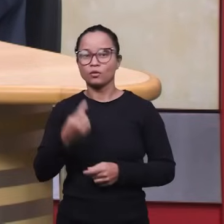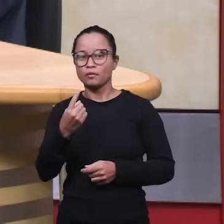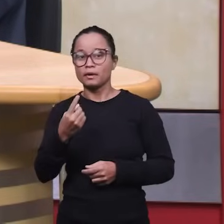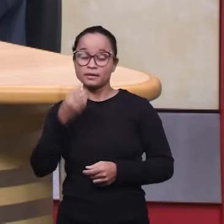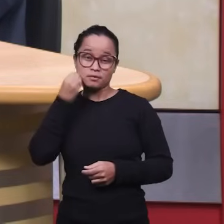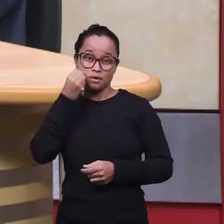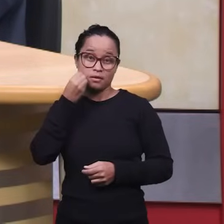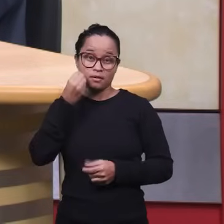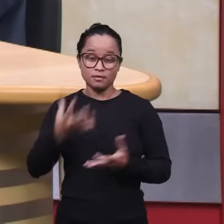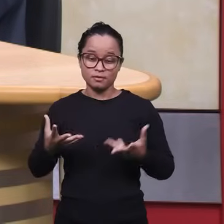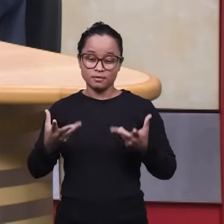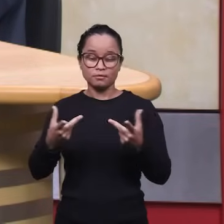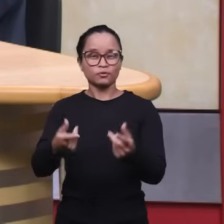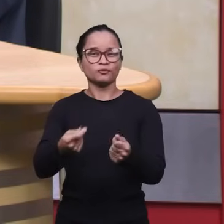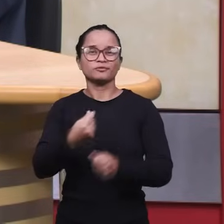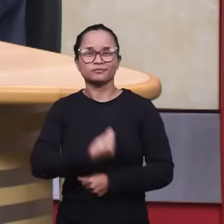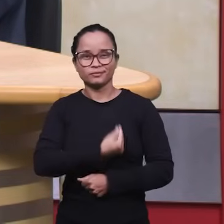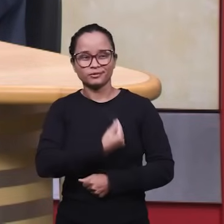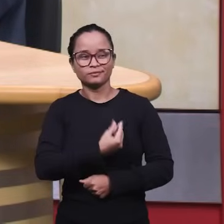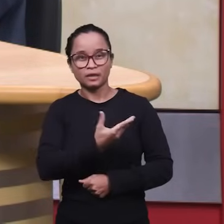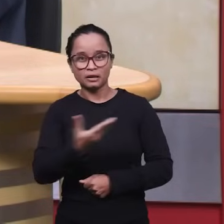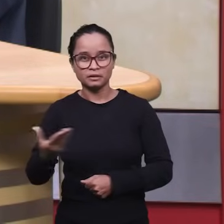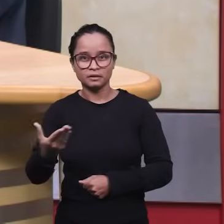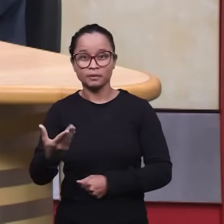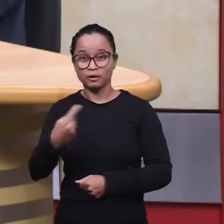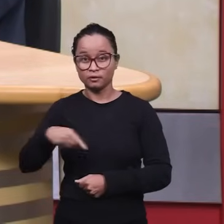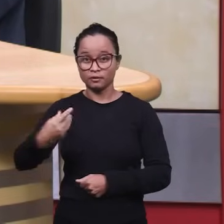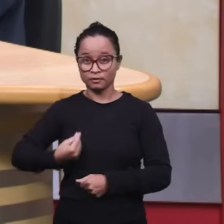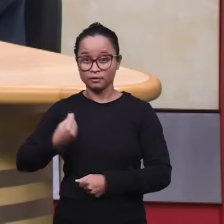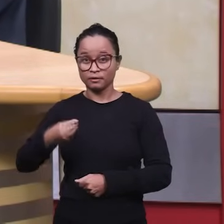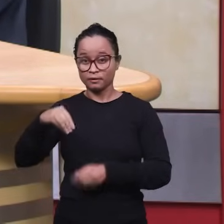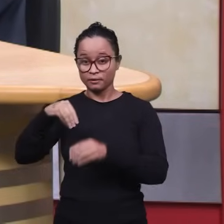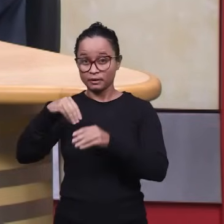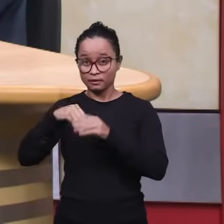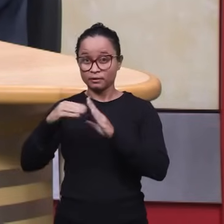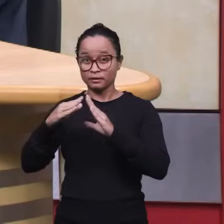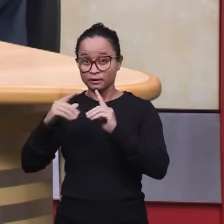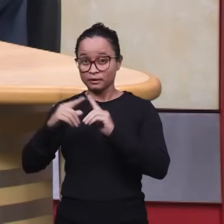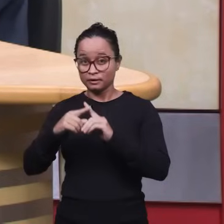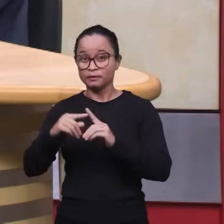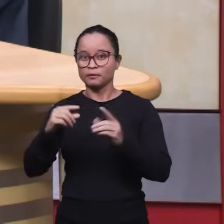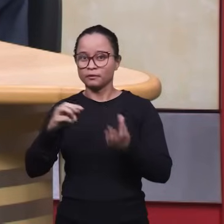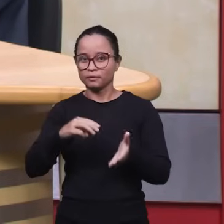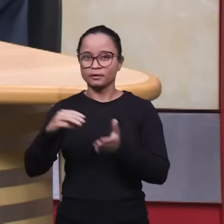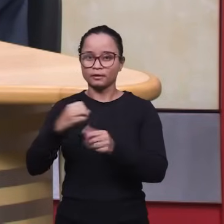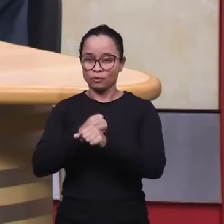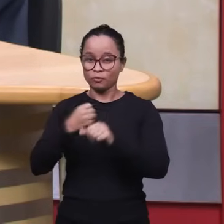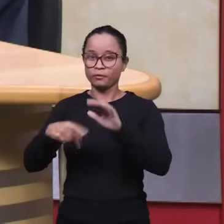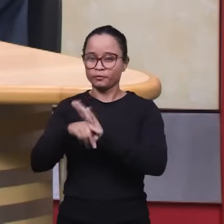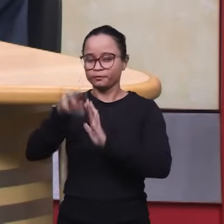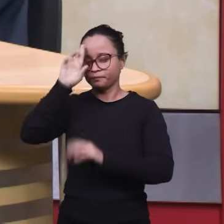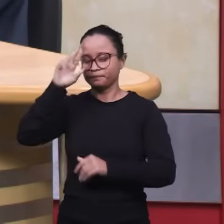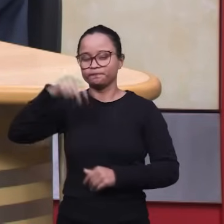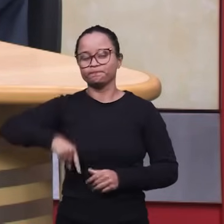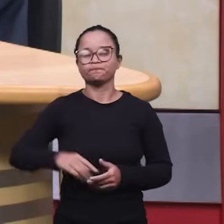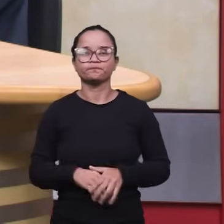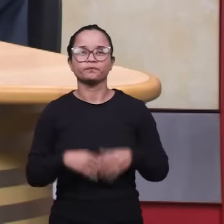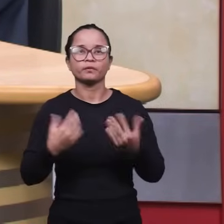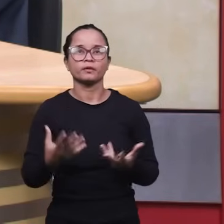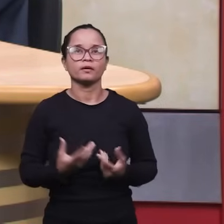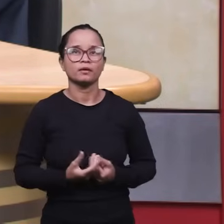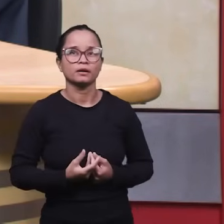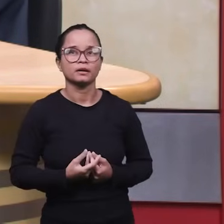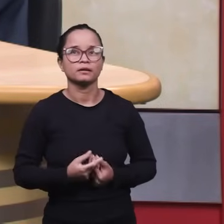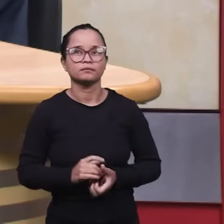uma das experiências que a maravilhou ao virmos para esta obra. Só aproveitando isso que ele disse aí, é o seguinte, porque uma coisa que